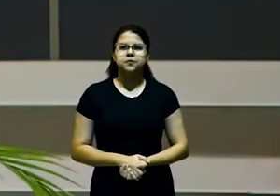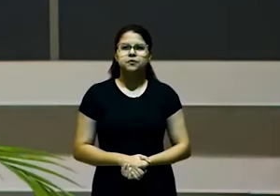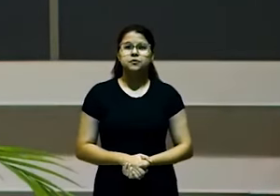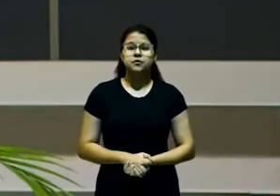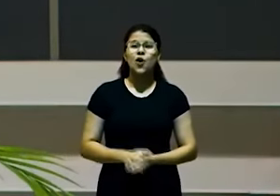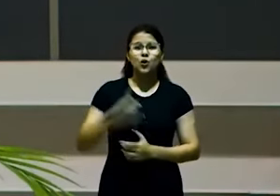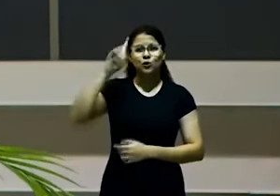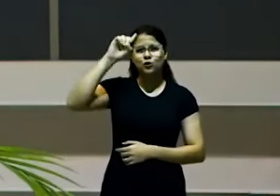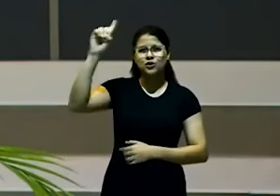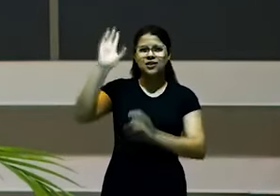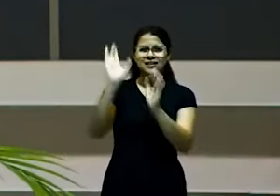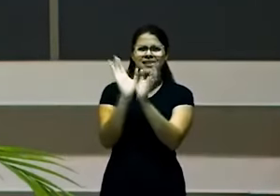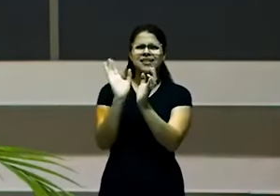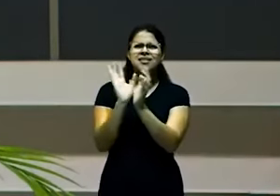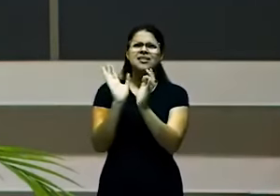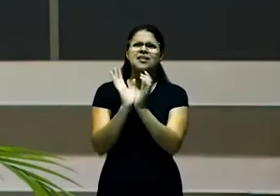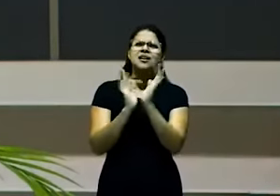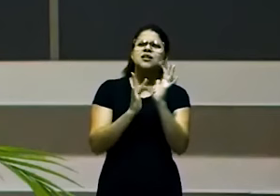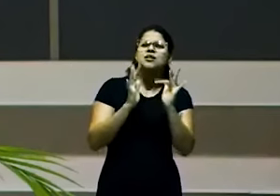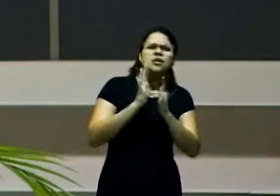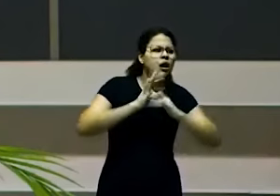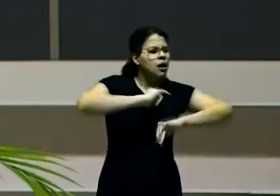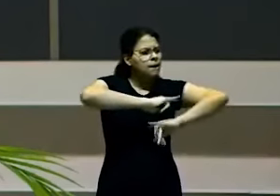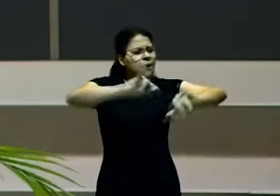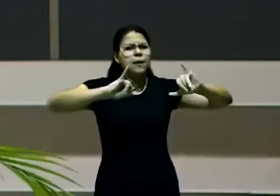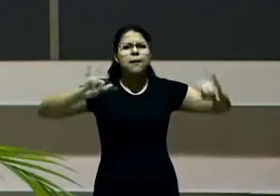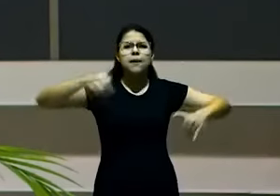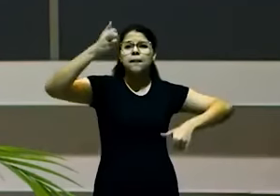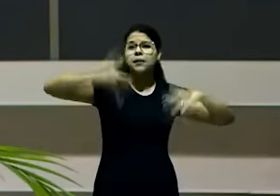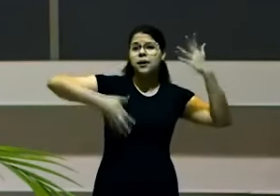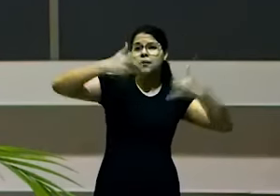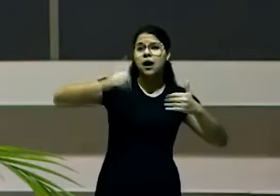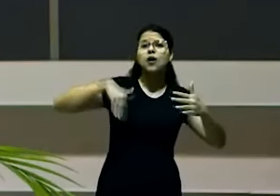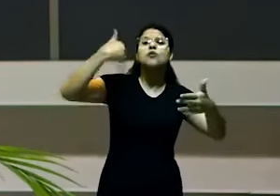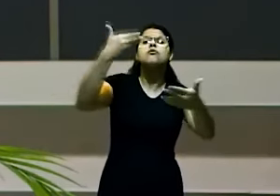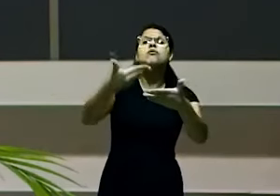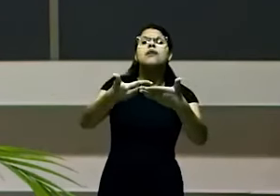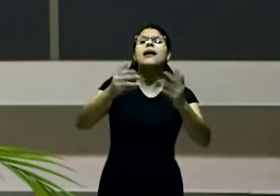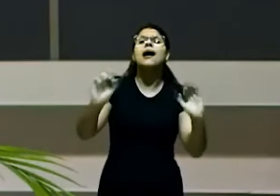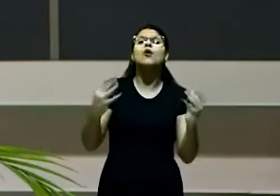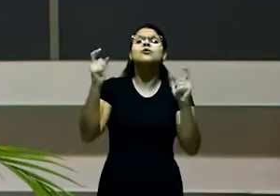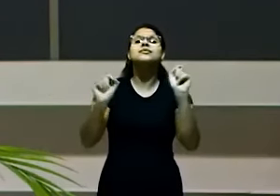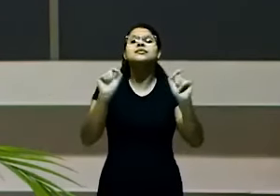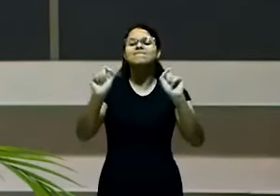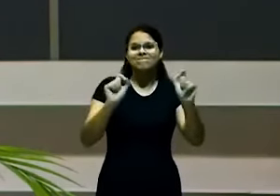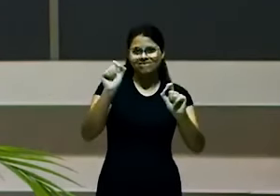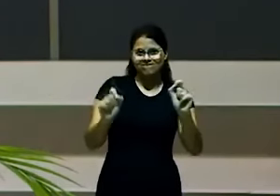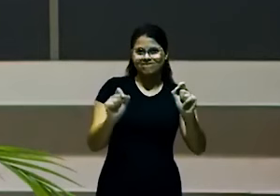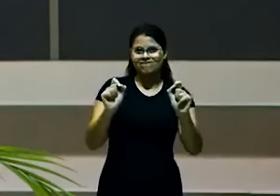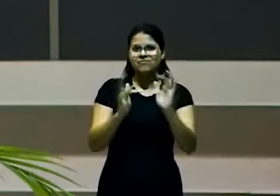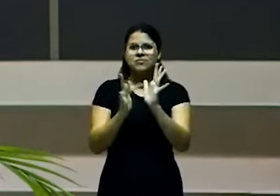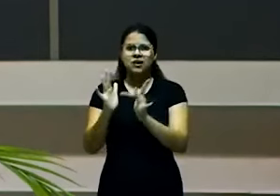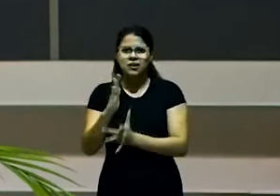jantar Jesus começa a falar pros discípulos o que aconteceria depois que os